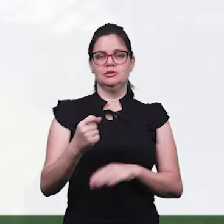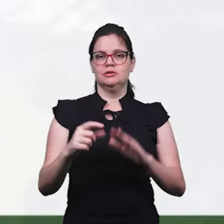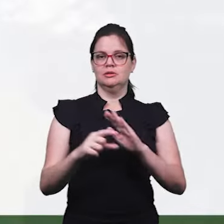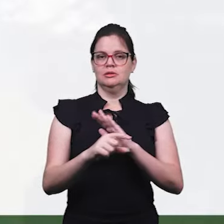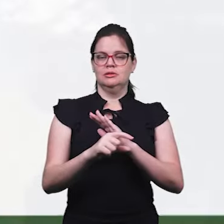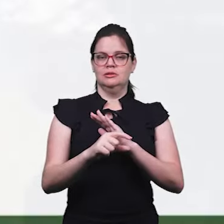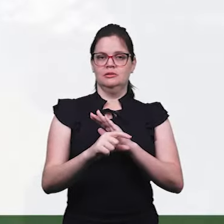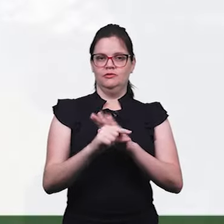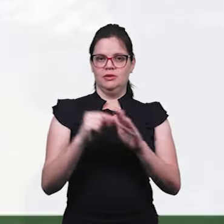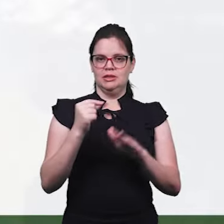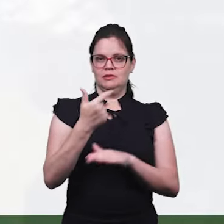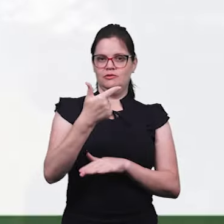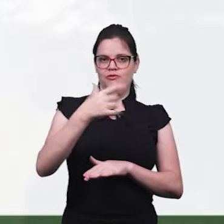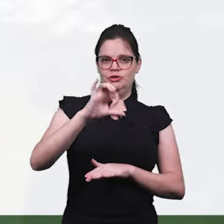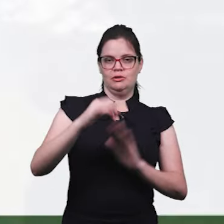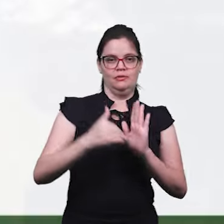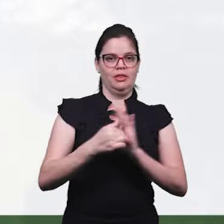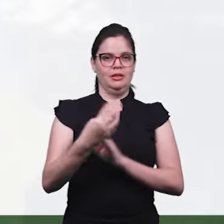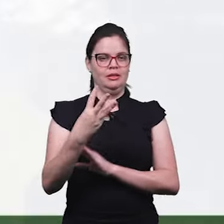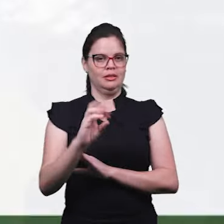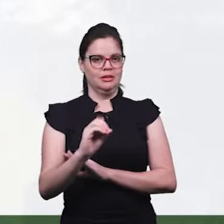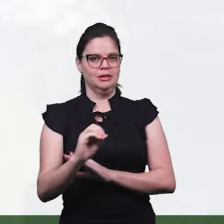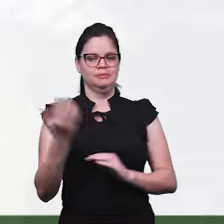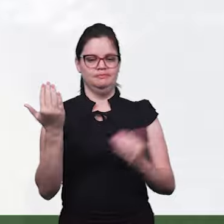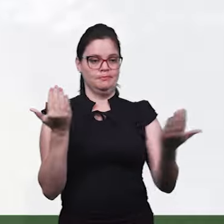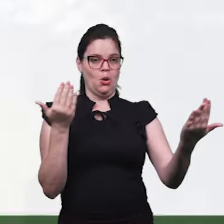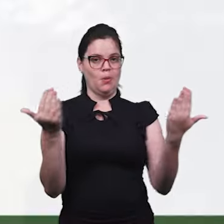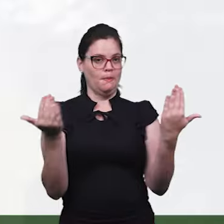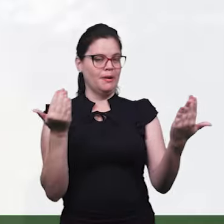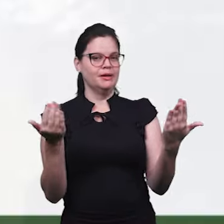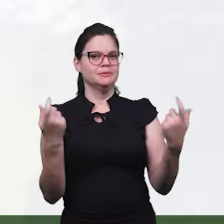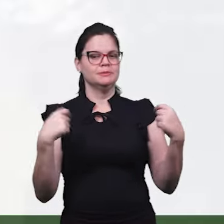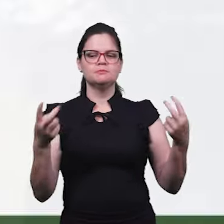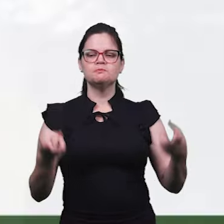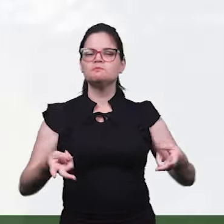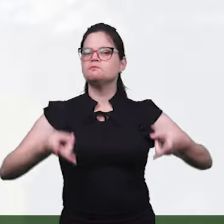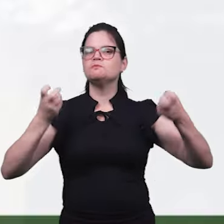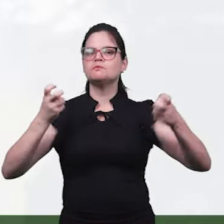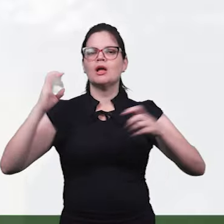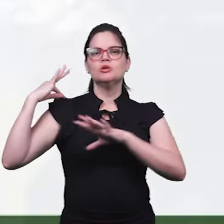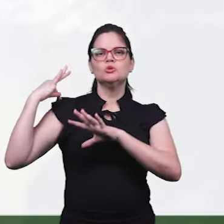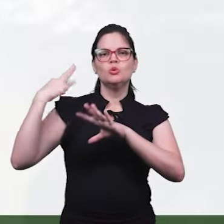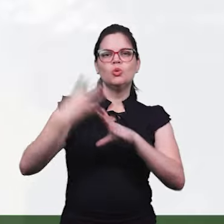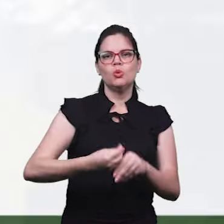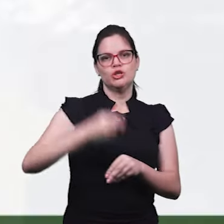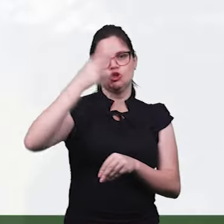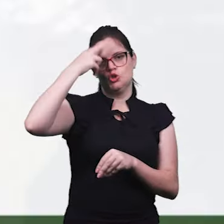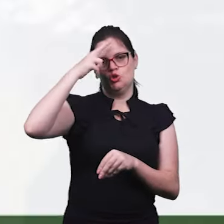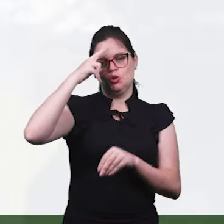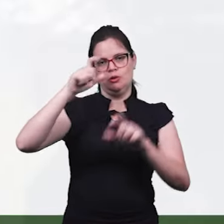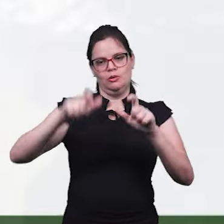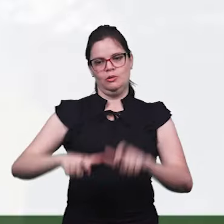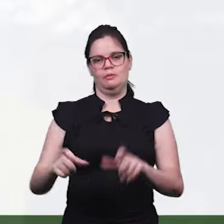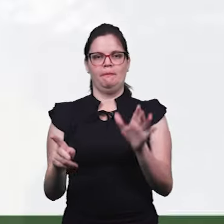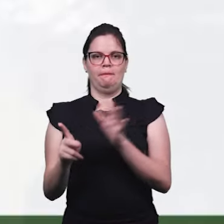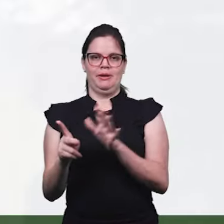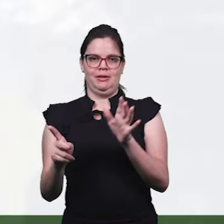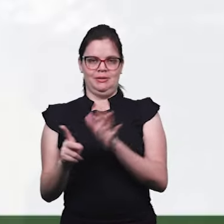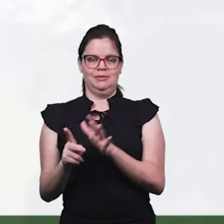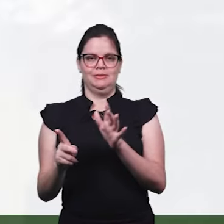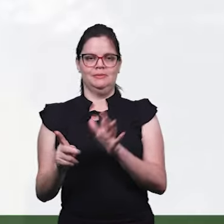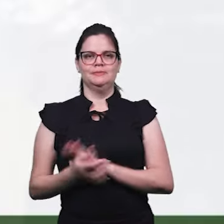20, versículos 29 e 30, identifique agora o acontecimento histórico relacionado